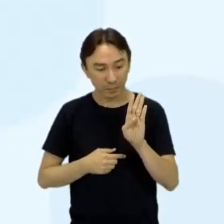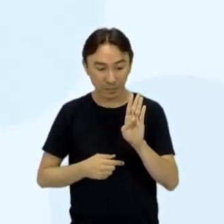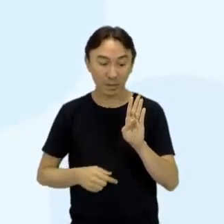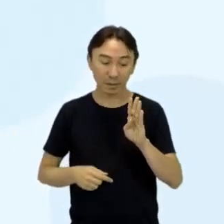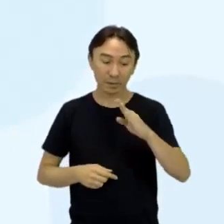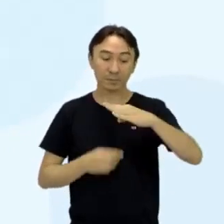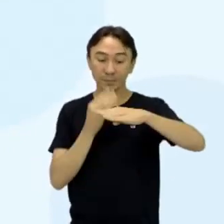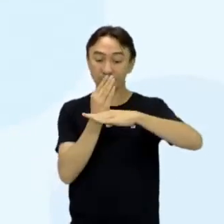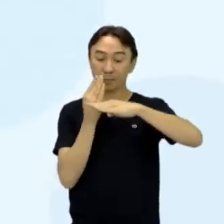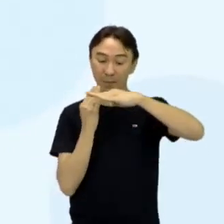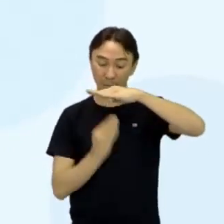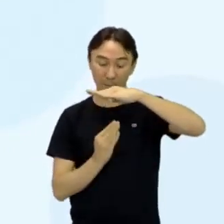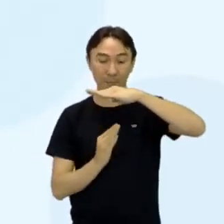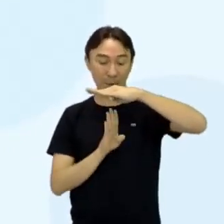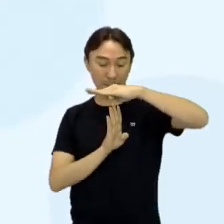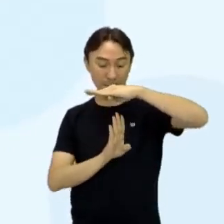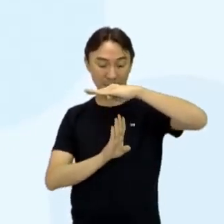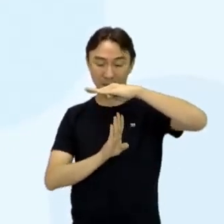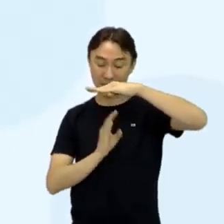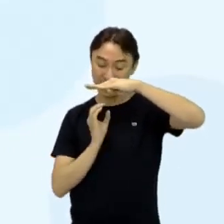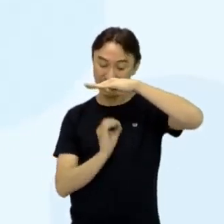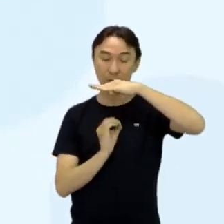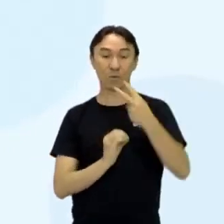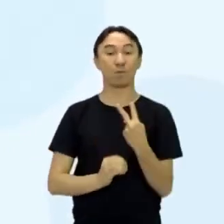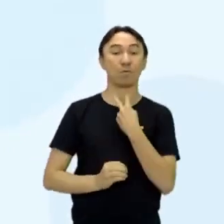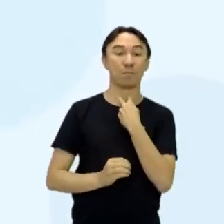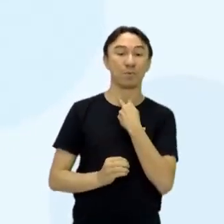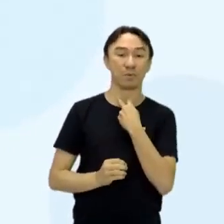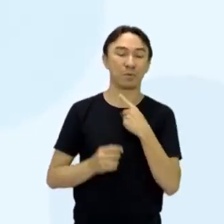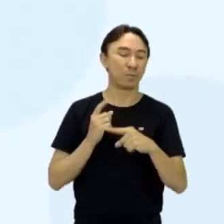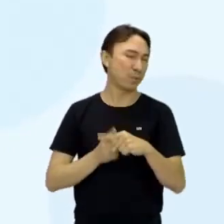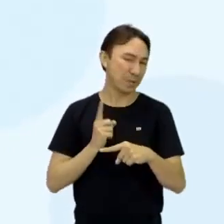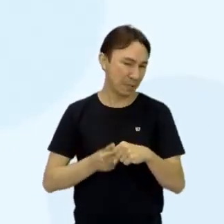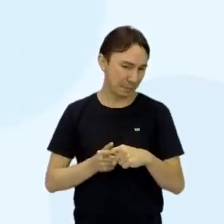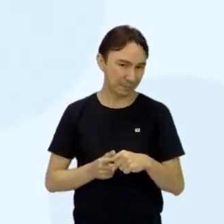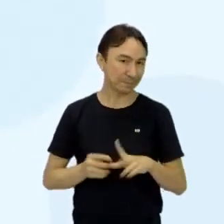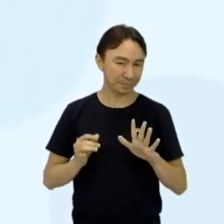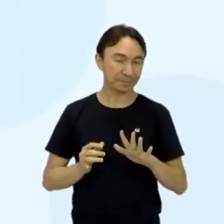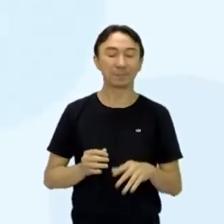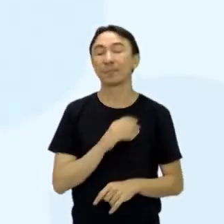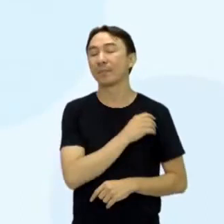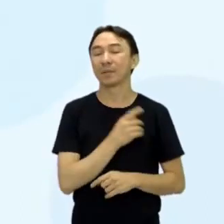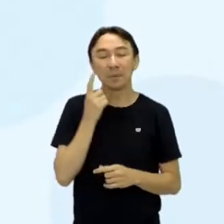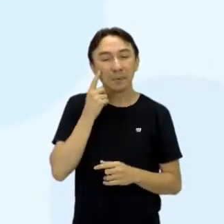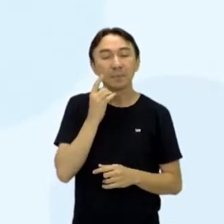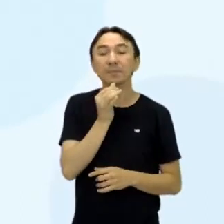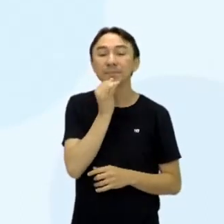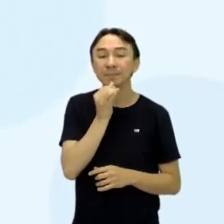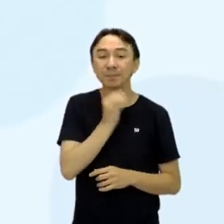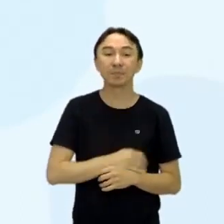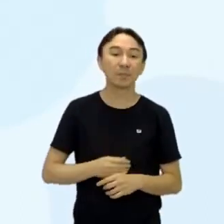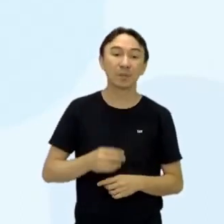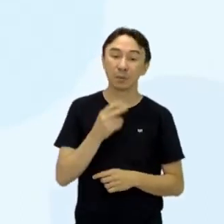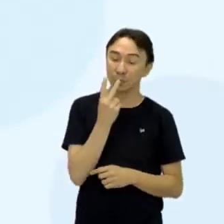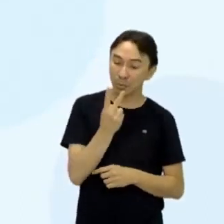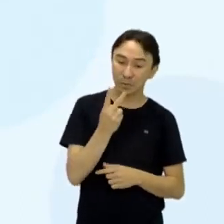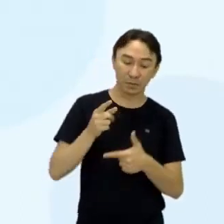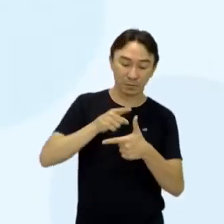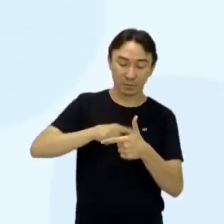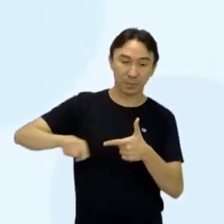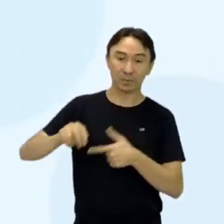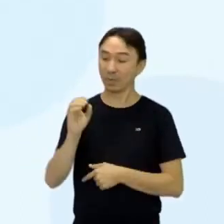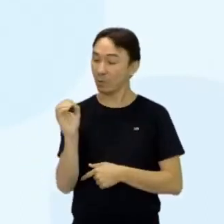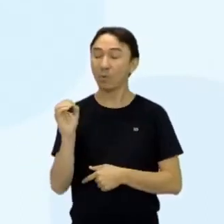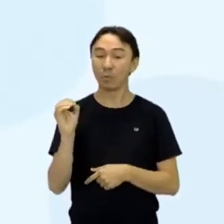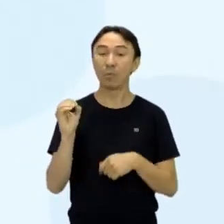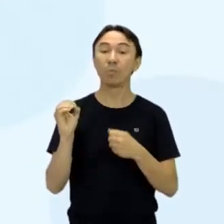certo? Por que que não pode ser 0? Veja, eu vou fazer uma divisão aqui por 0 para você ver por que que não pode ser, ó. 2 dividido